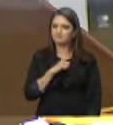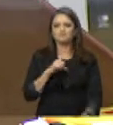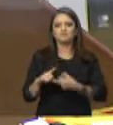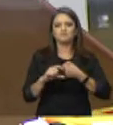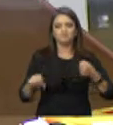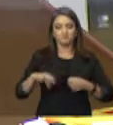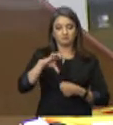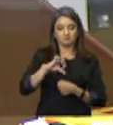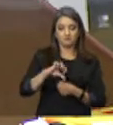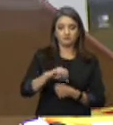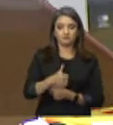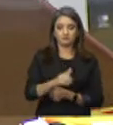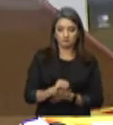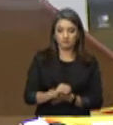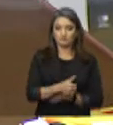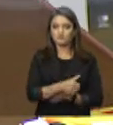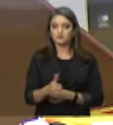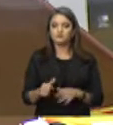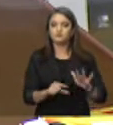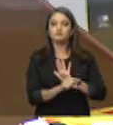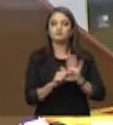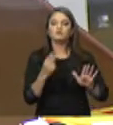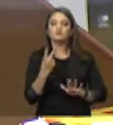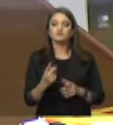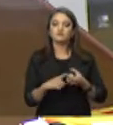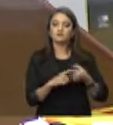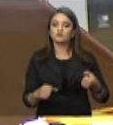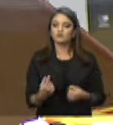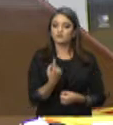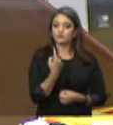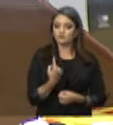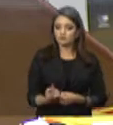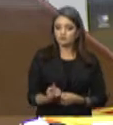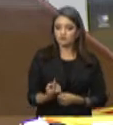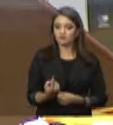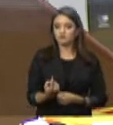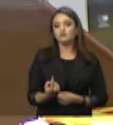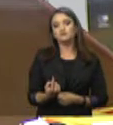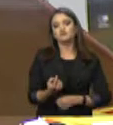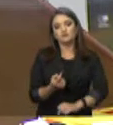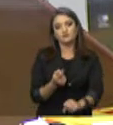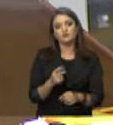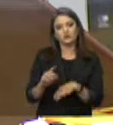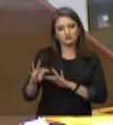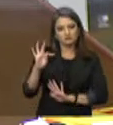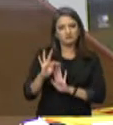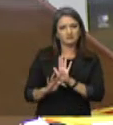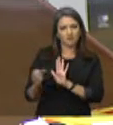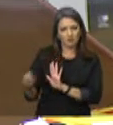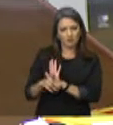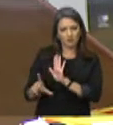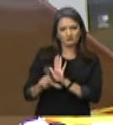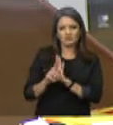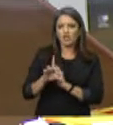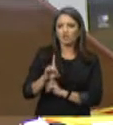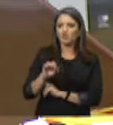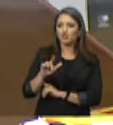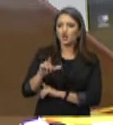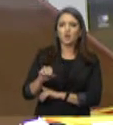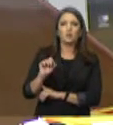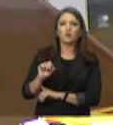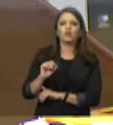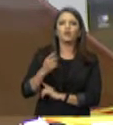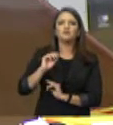11 de acordo com anestesia não e Júlia se as alterações na lei de improbidade administrativa podem ser aplicadas retroativamente